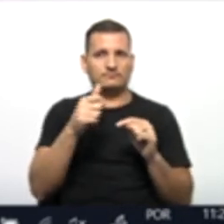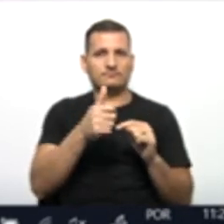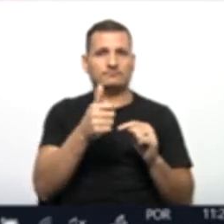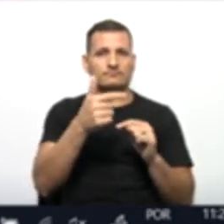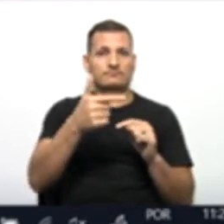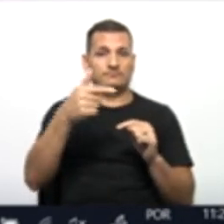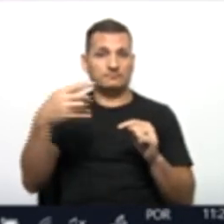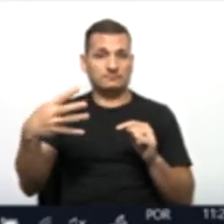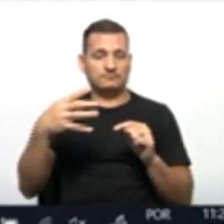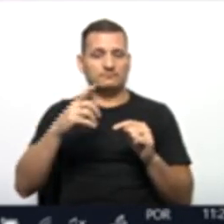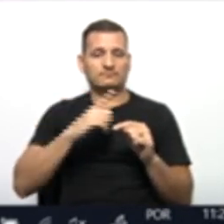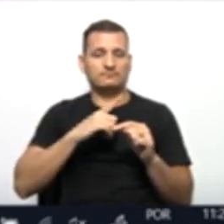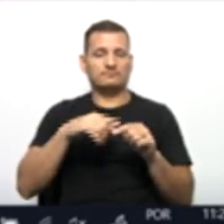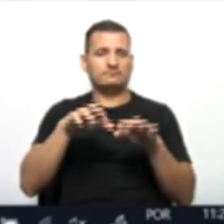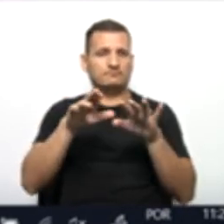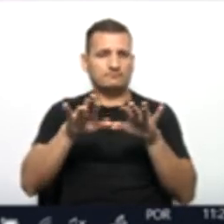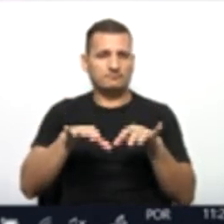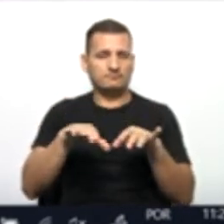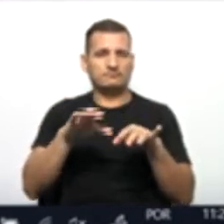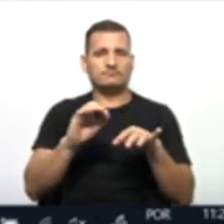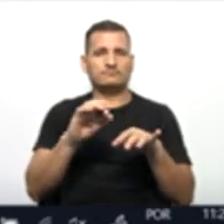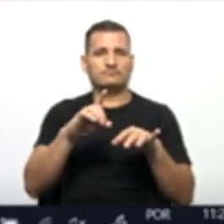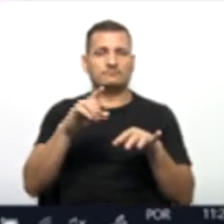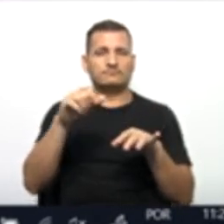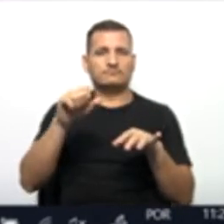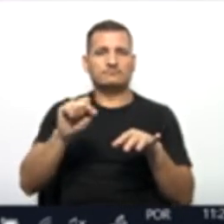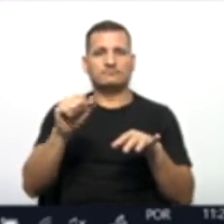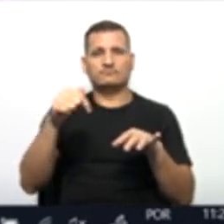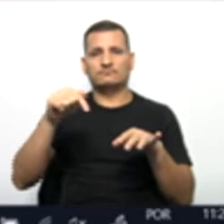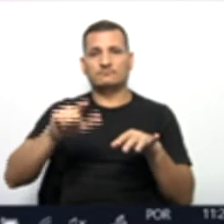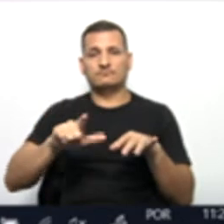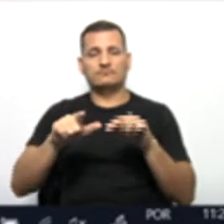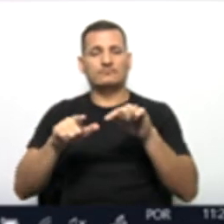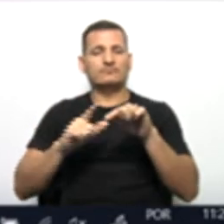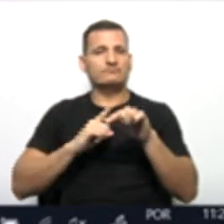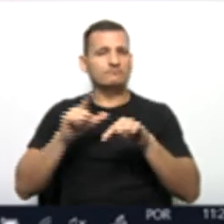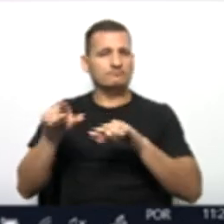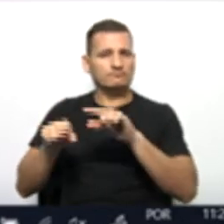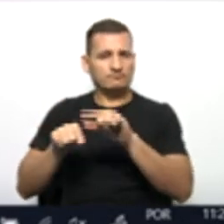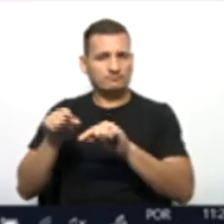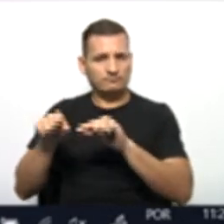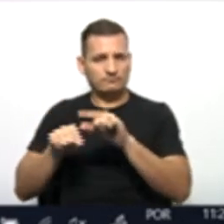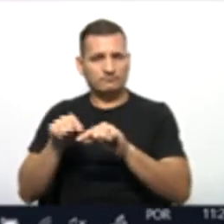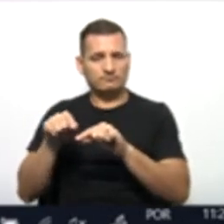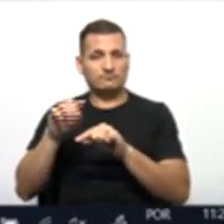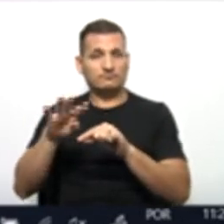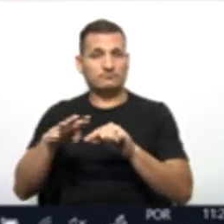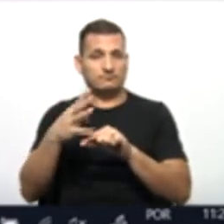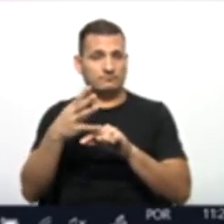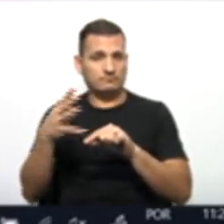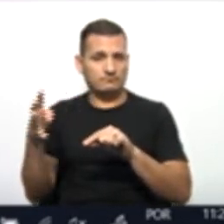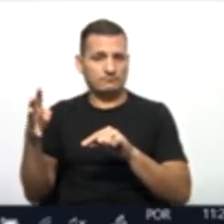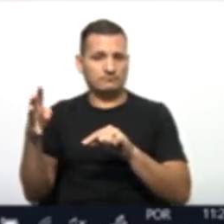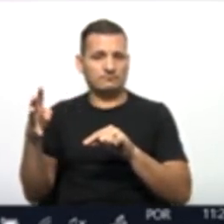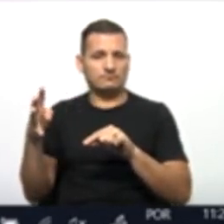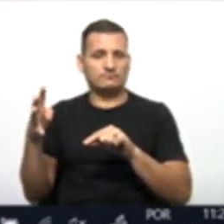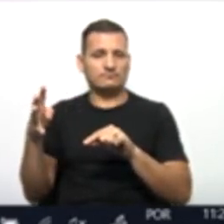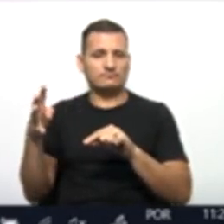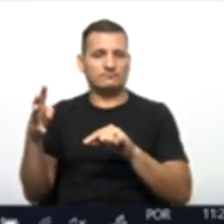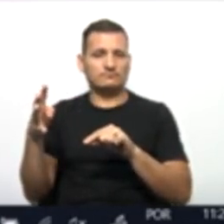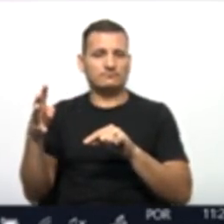sql onde ele faz a seleção da tabela contato o